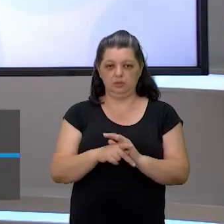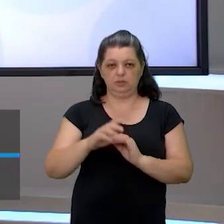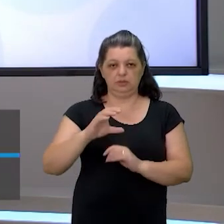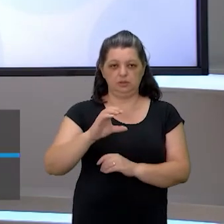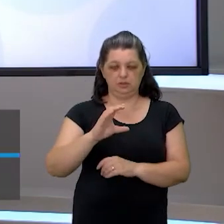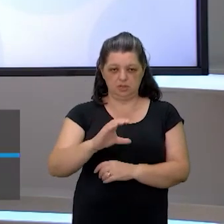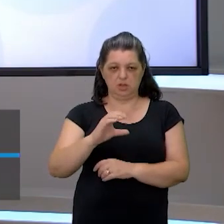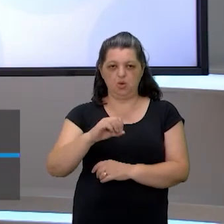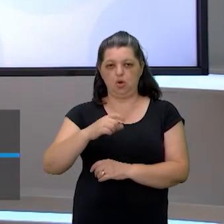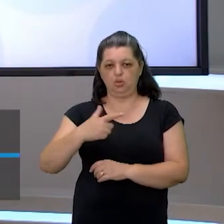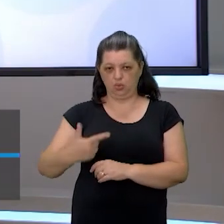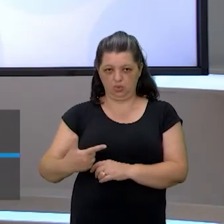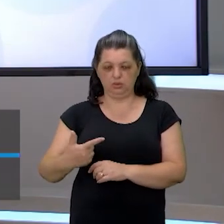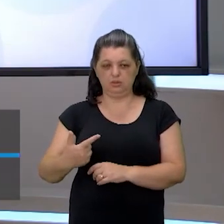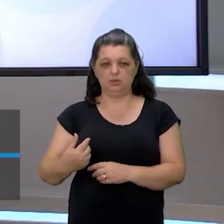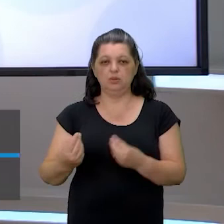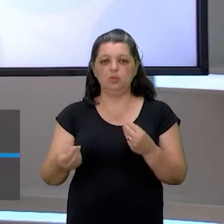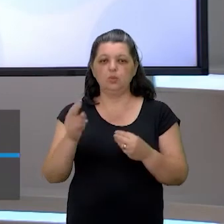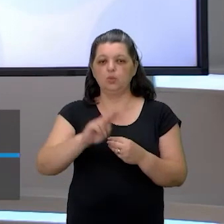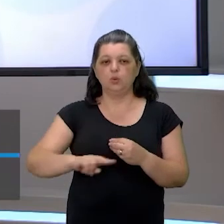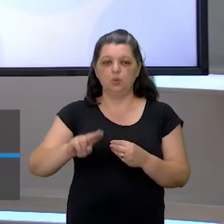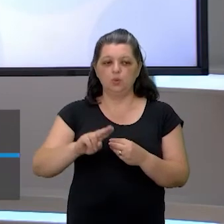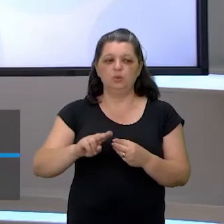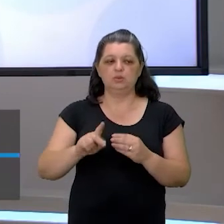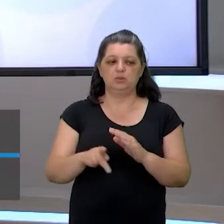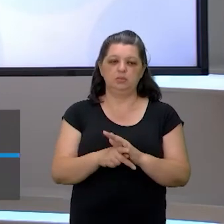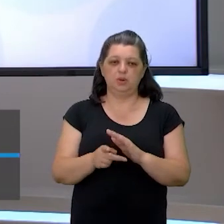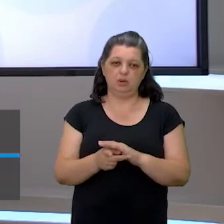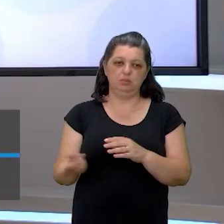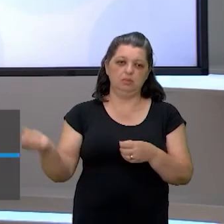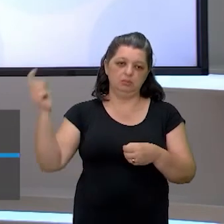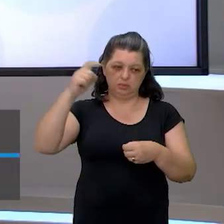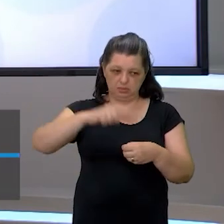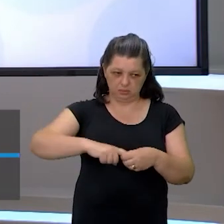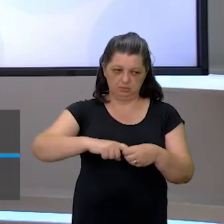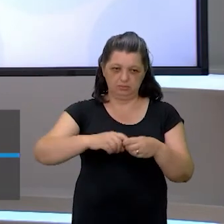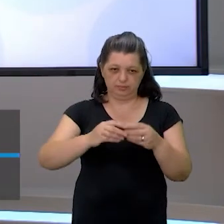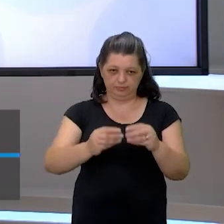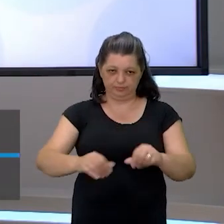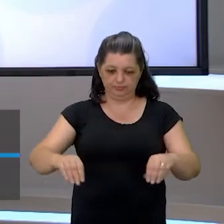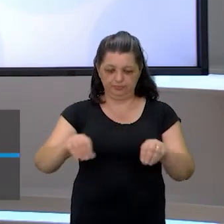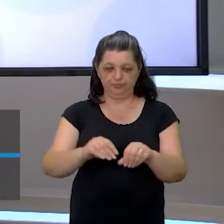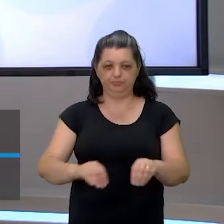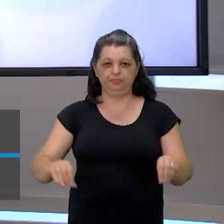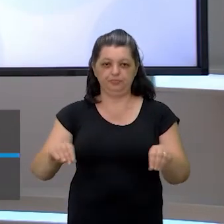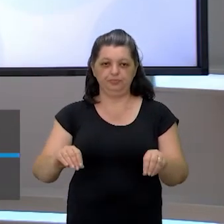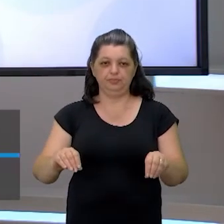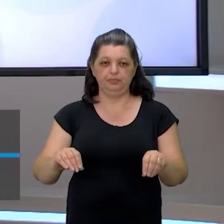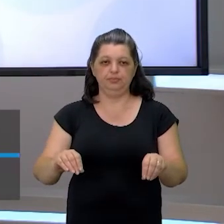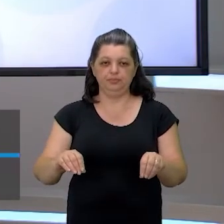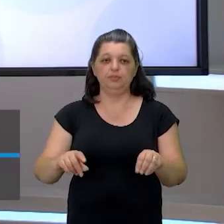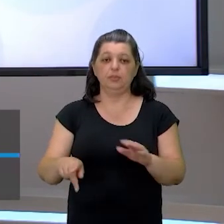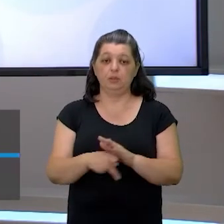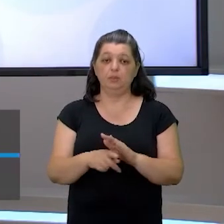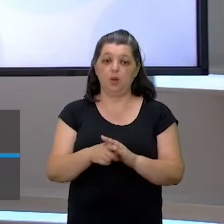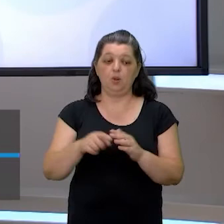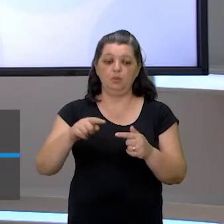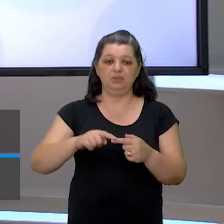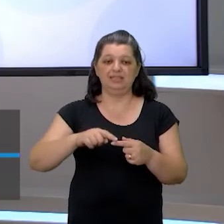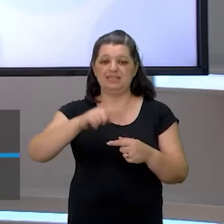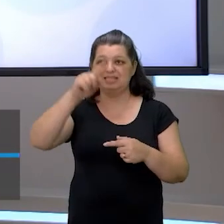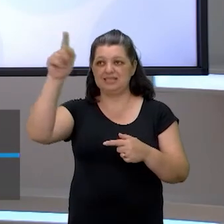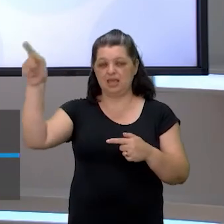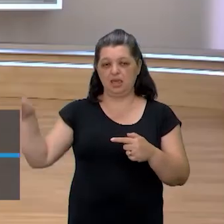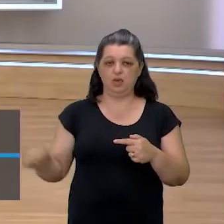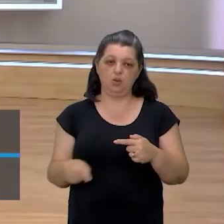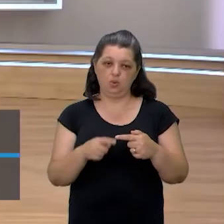como utilizamos o carbono e como devolvemos o carbono para a Terra. Então, por isso, a gente fala em ciclo, né? Que é